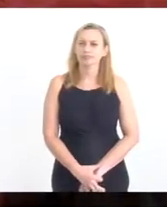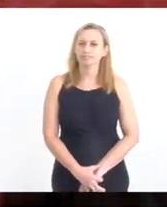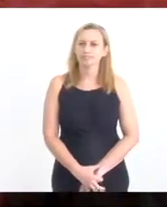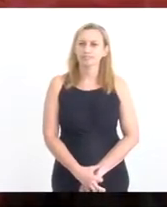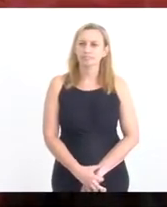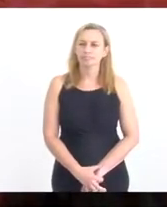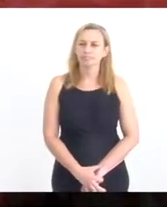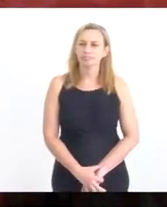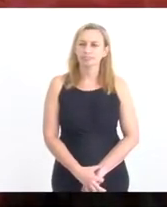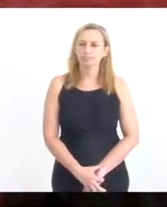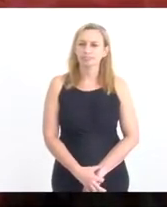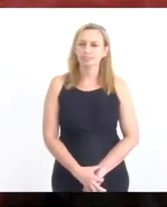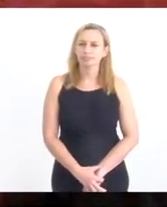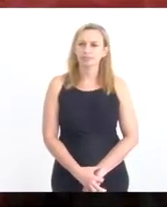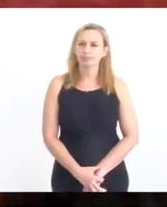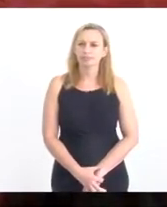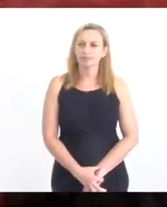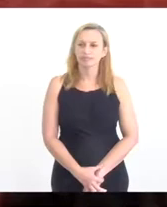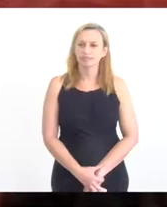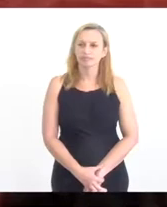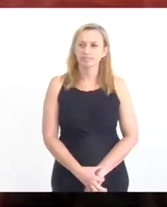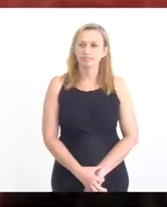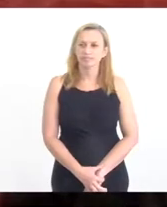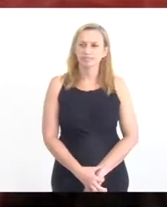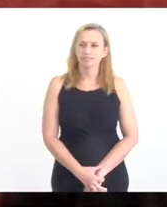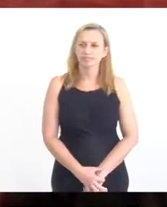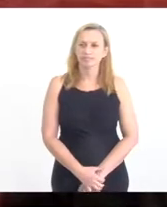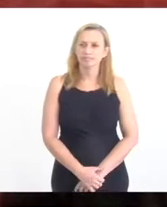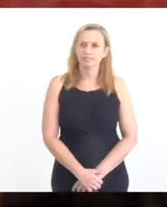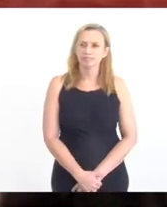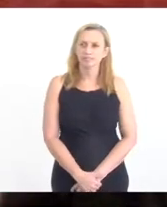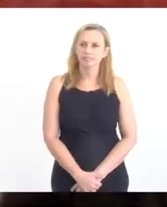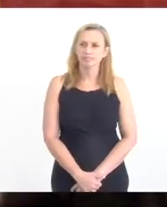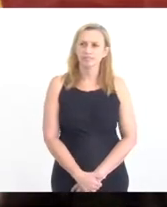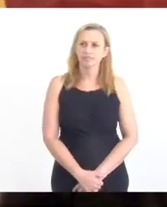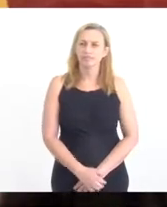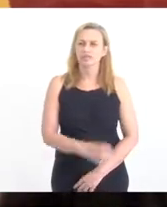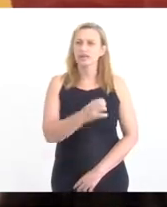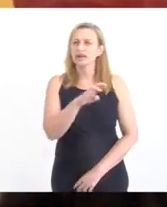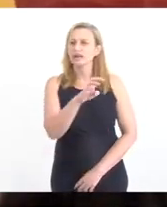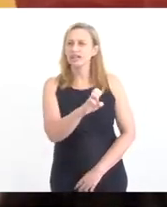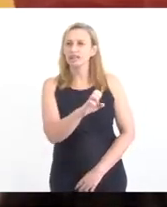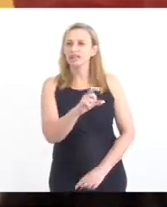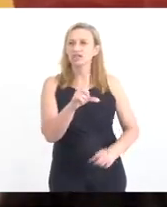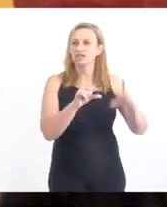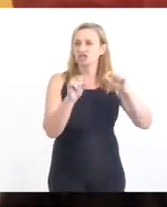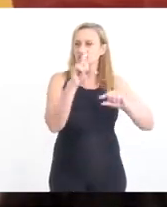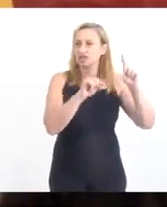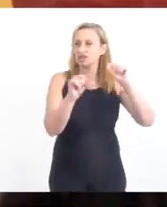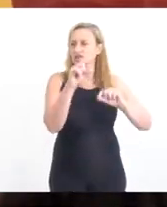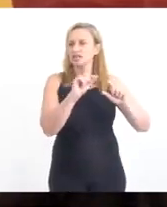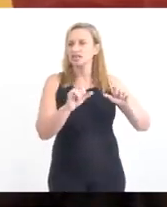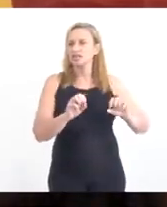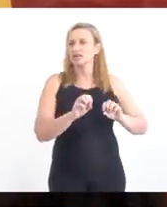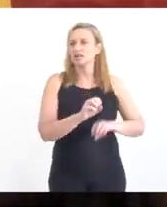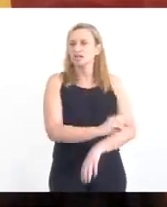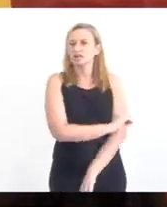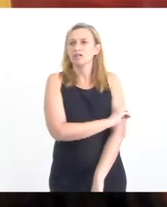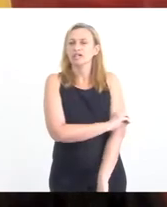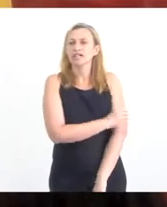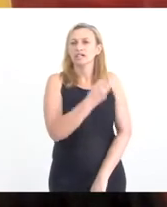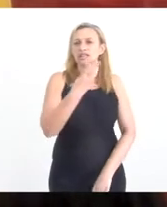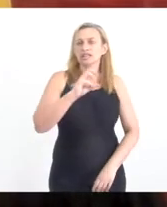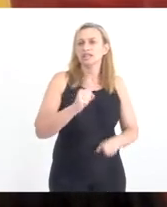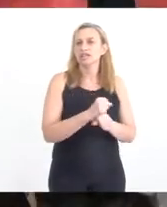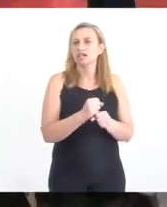E aí e a creche estrelinha atua com alfabetização há 30